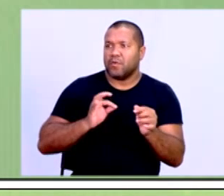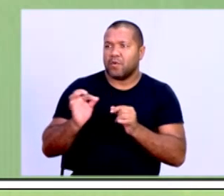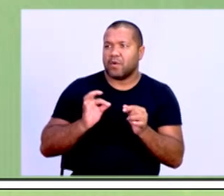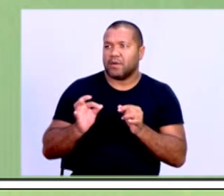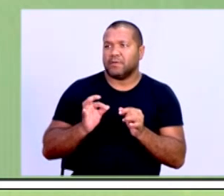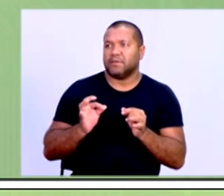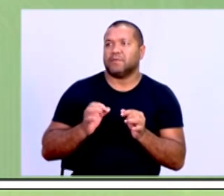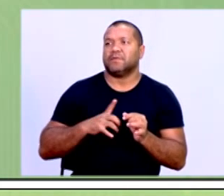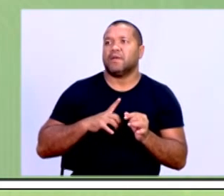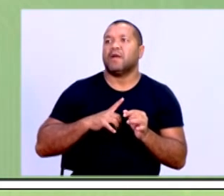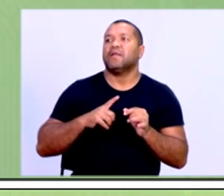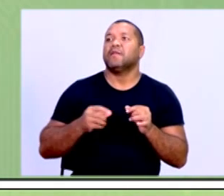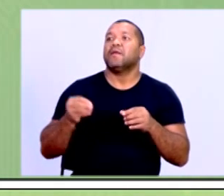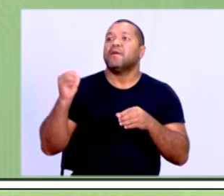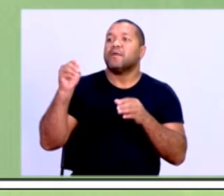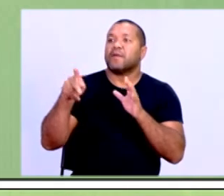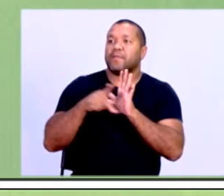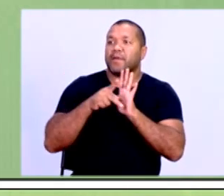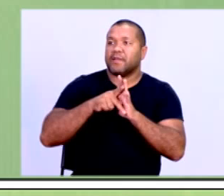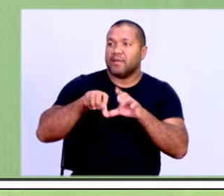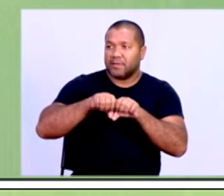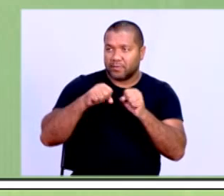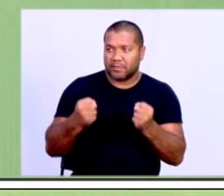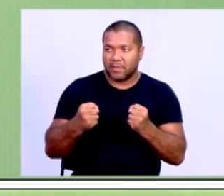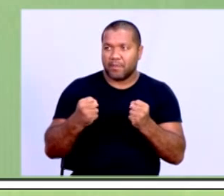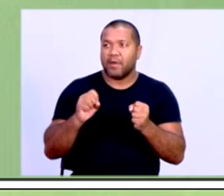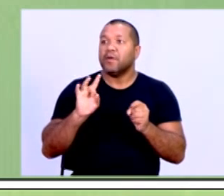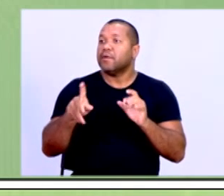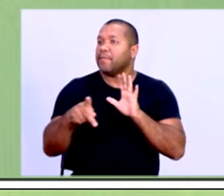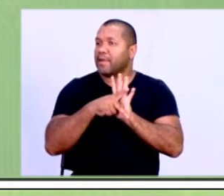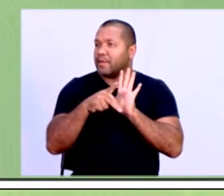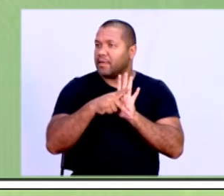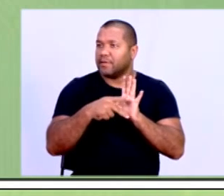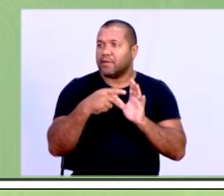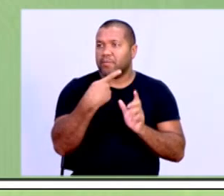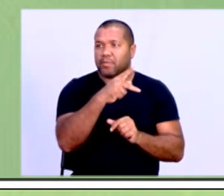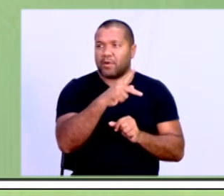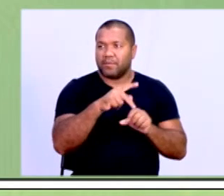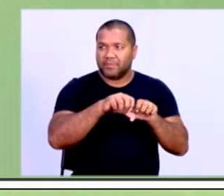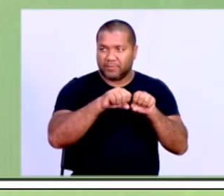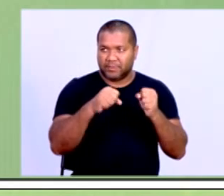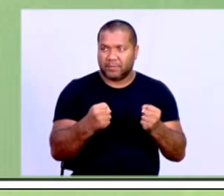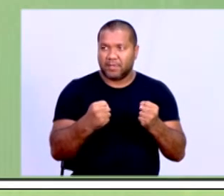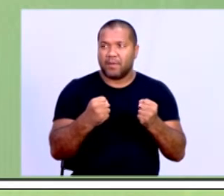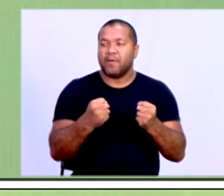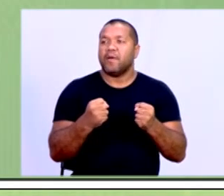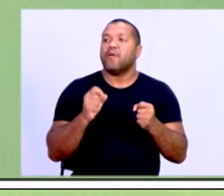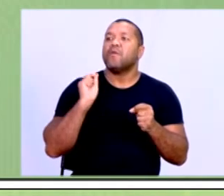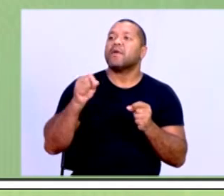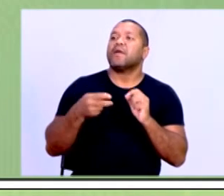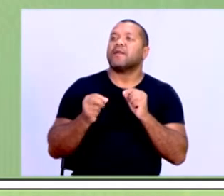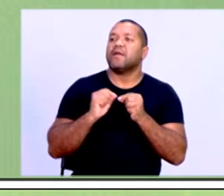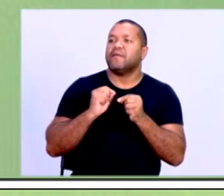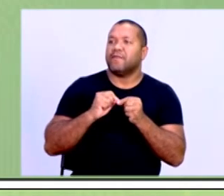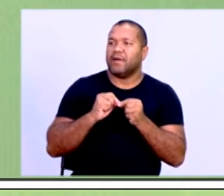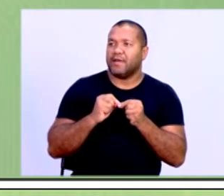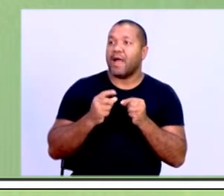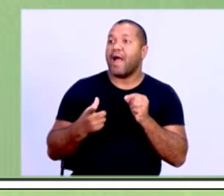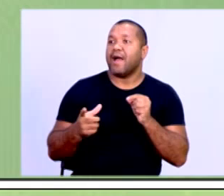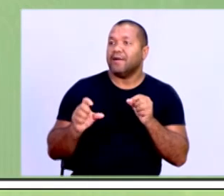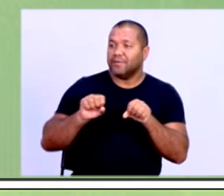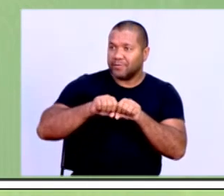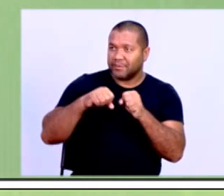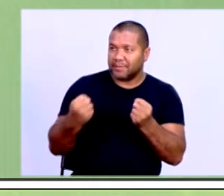ao sistema. Ele é específico para relacionar um sistema,